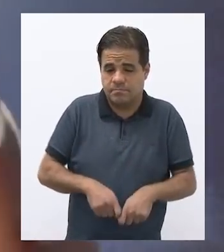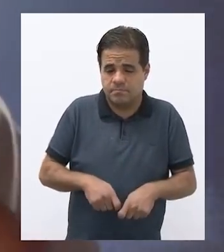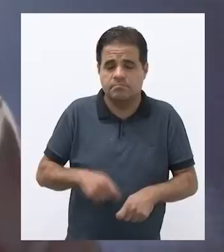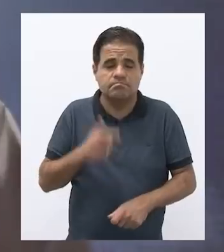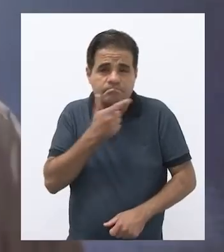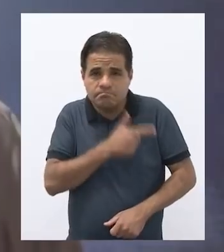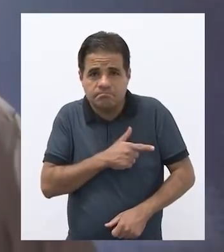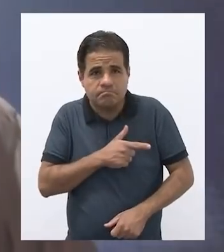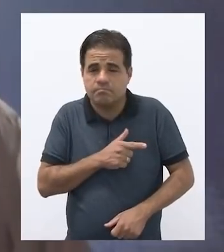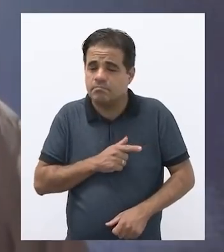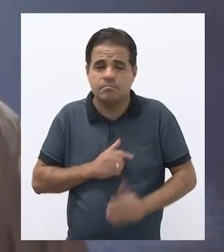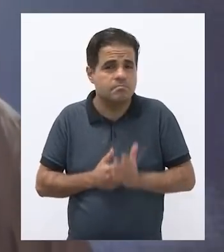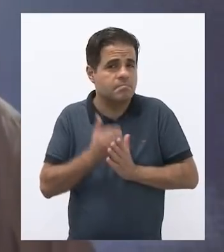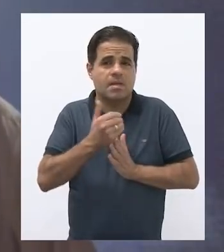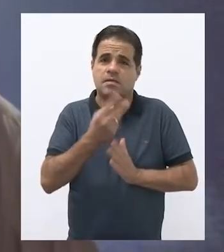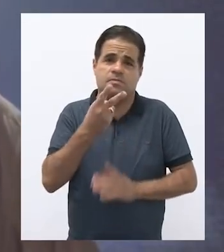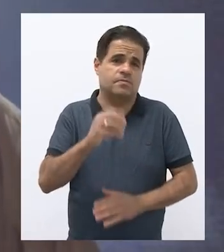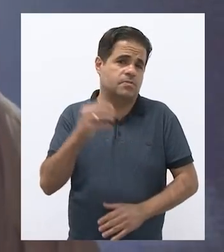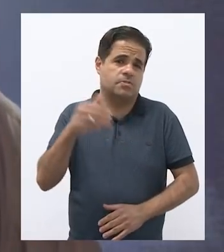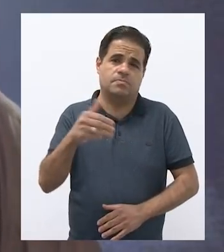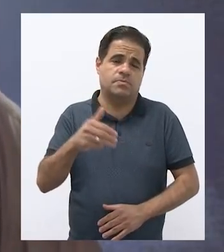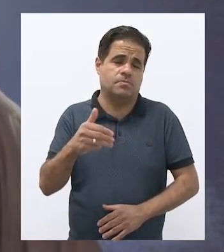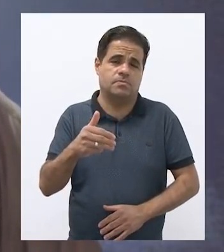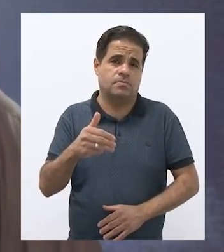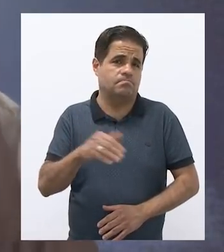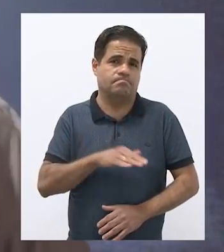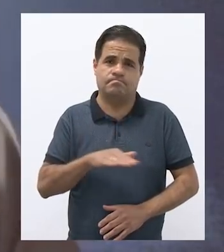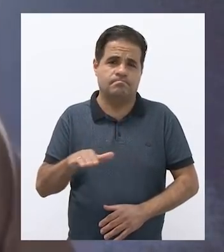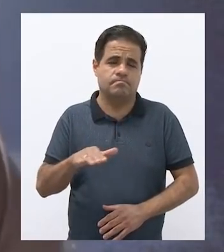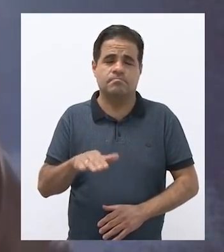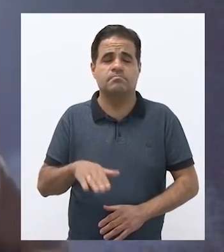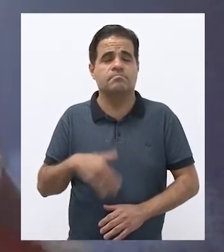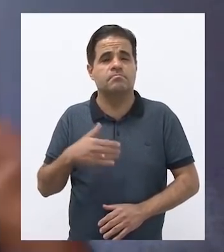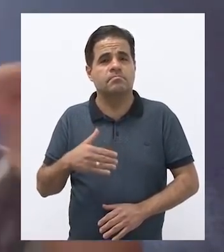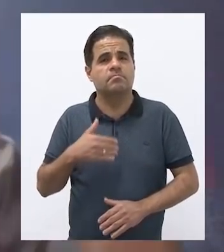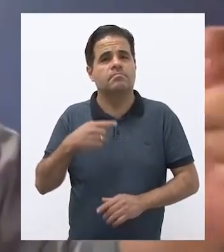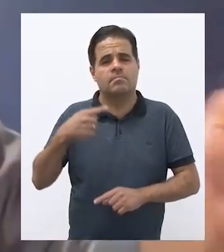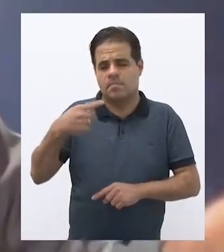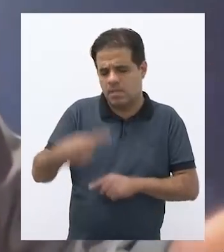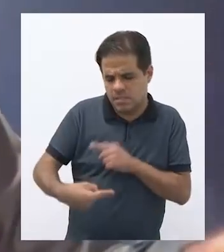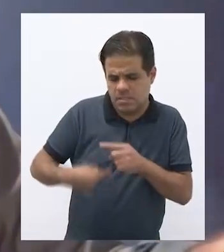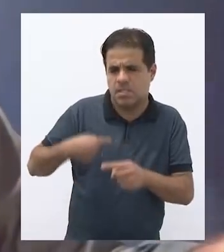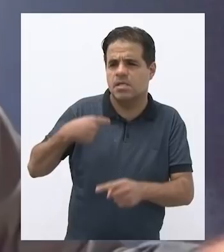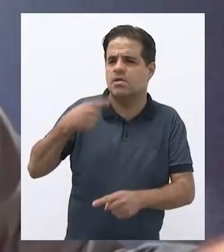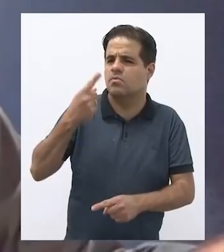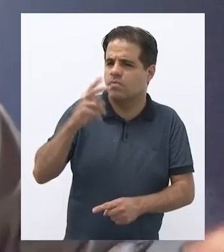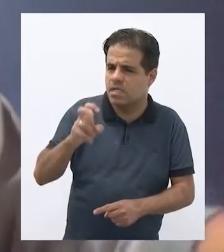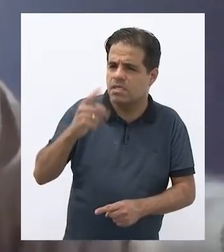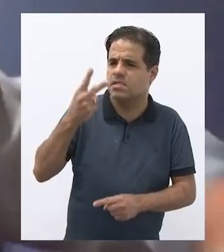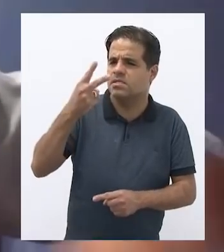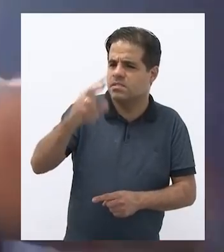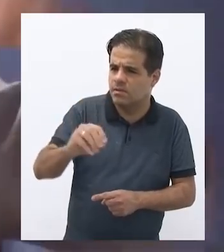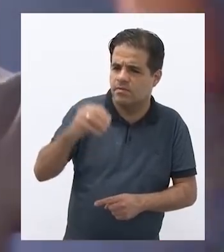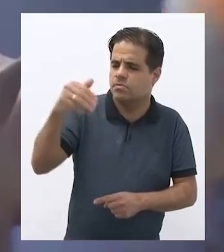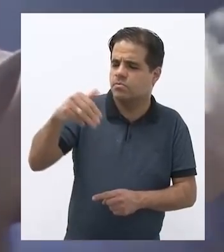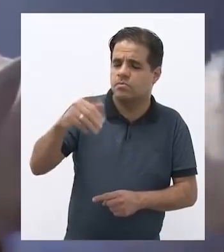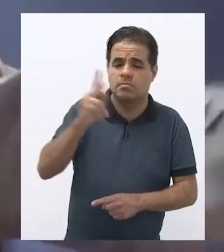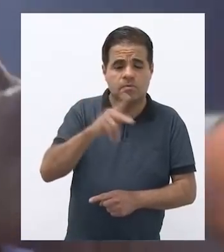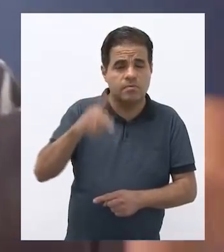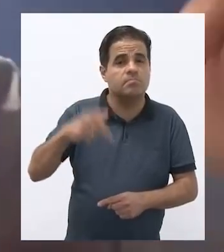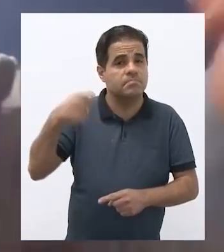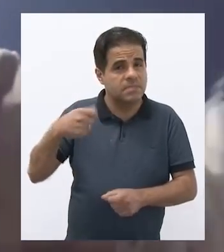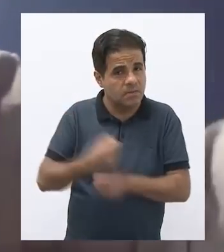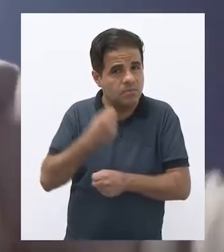retenção não passa dos 20 minutos. Ou seja, a cada ciclo de 15, 20 minutos, o professor precisa